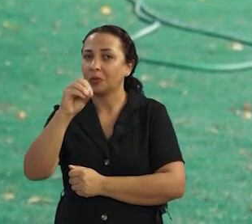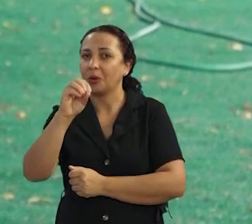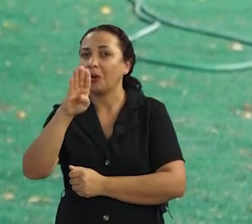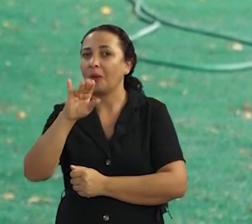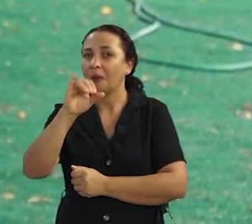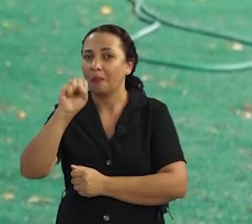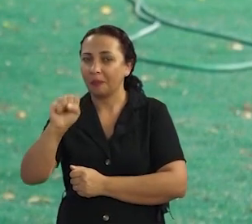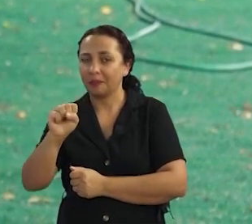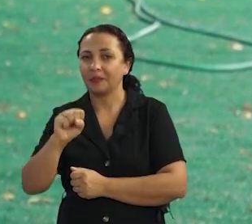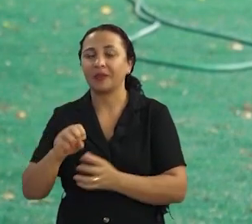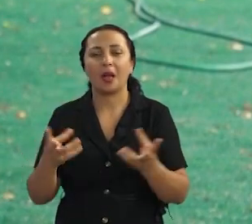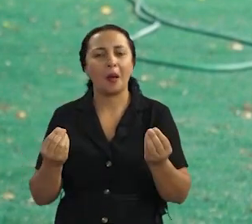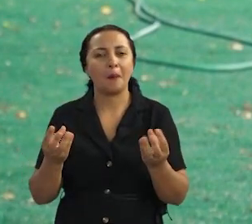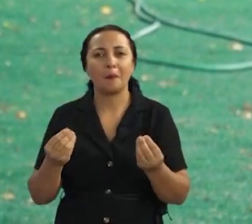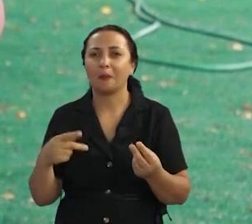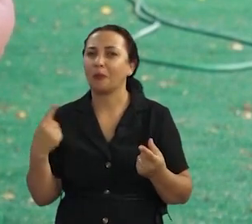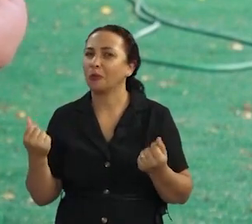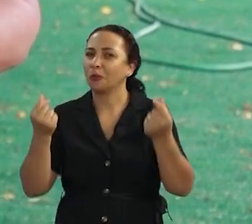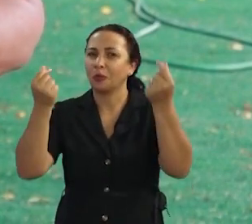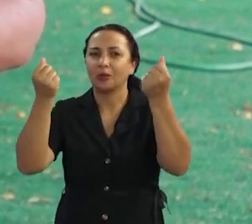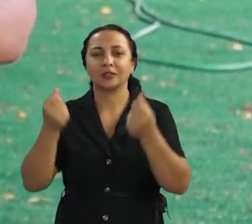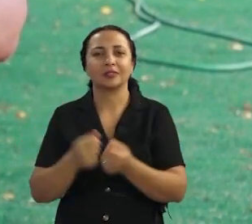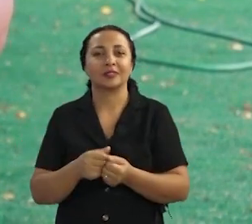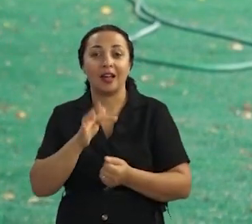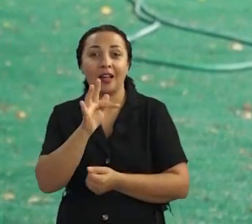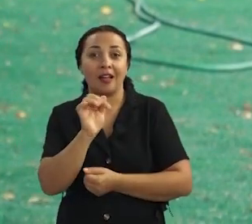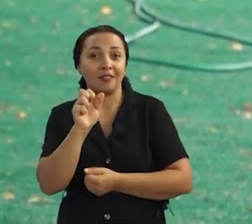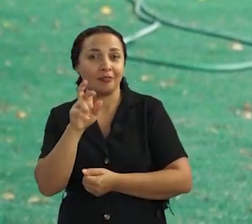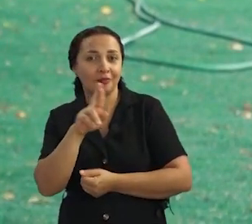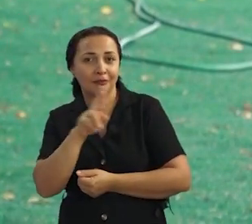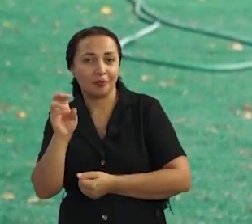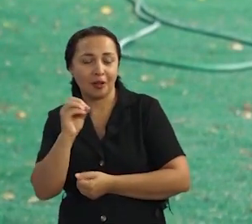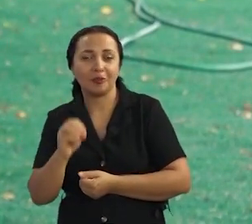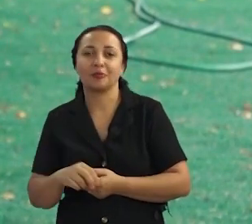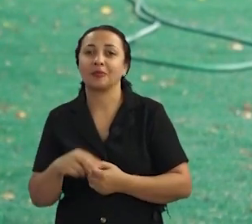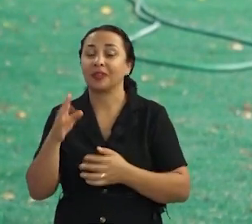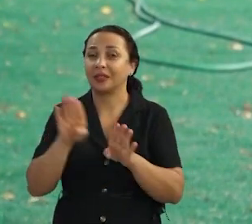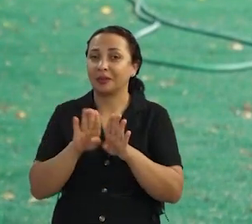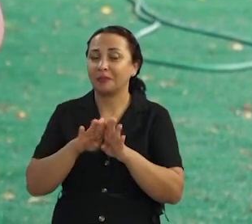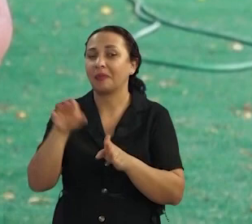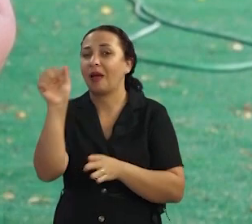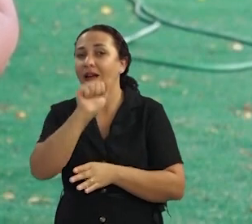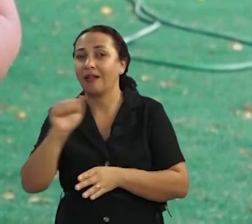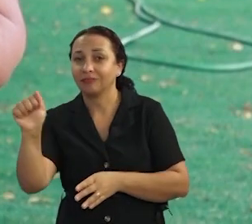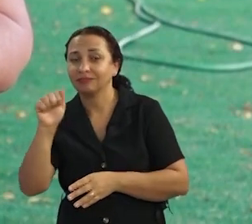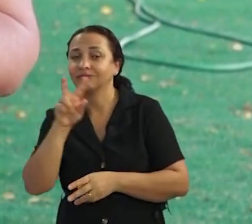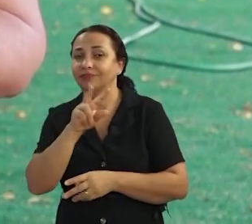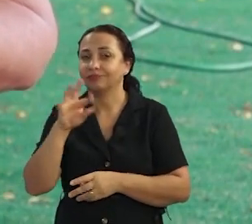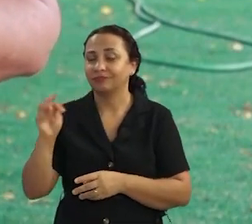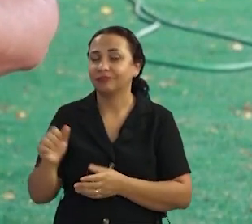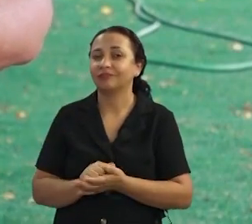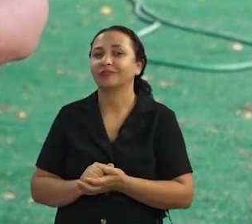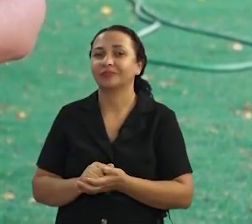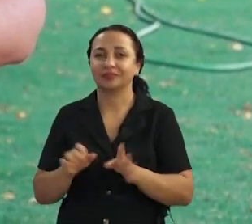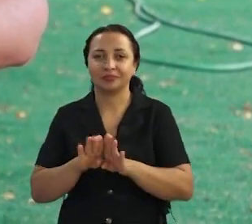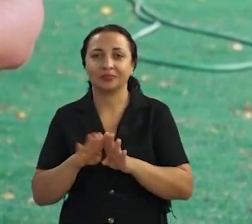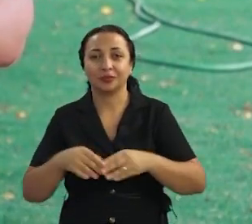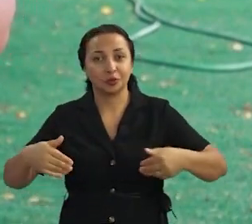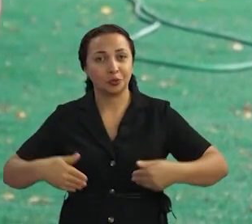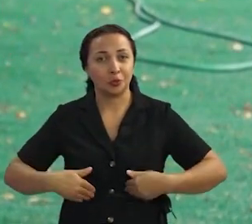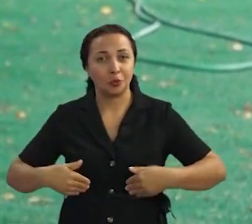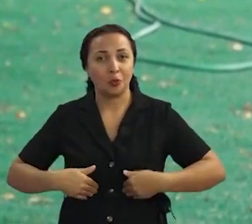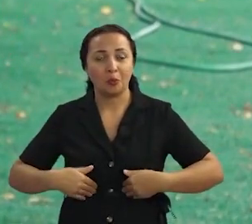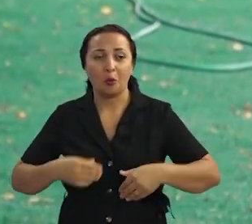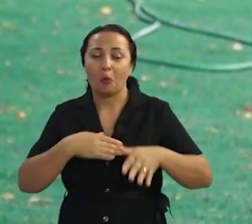outra punk que é muito rica em ferro e vitamina A e pode contribuir para reduzir a fome, principalmente